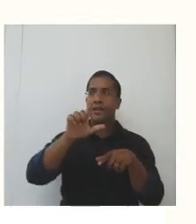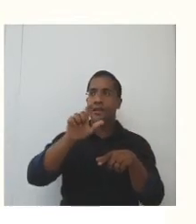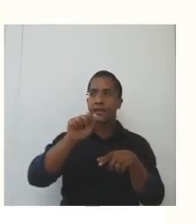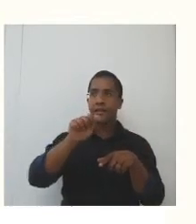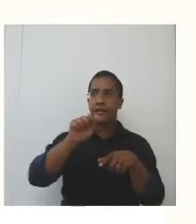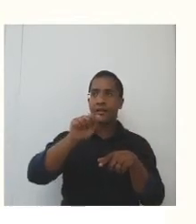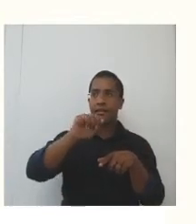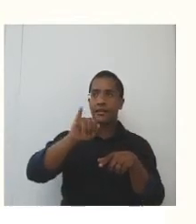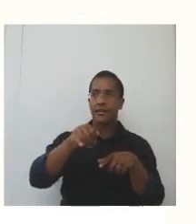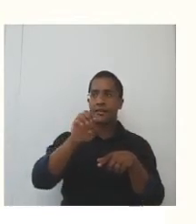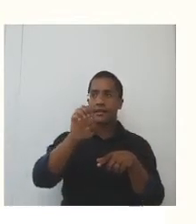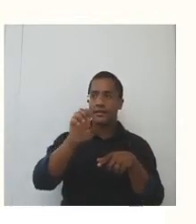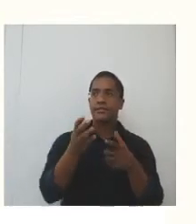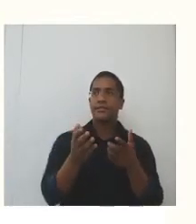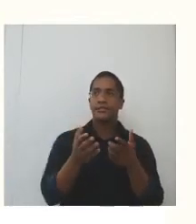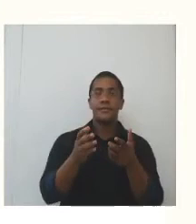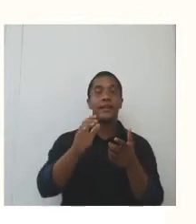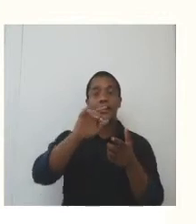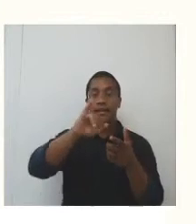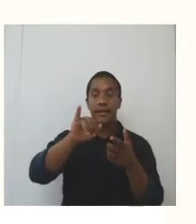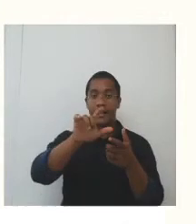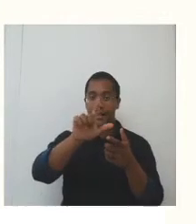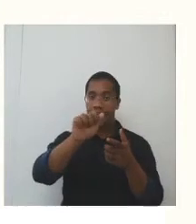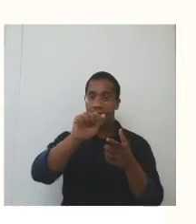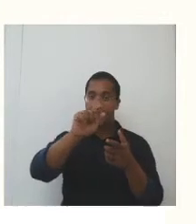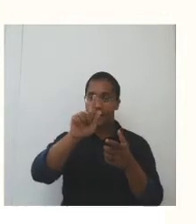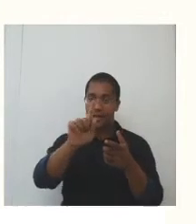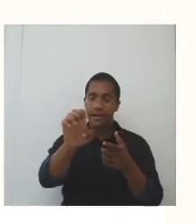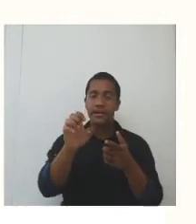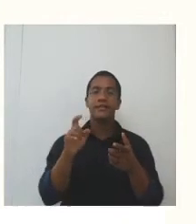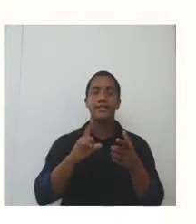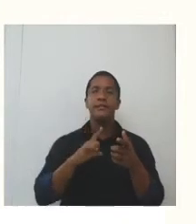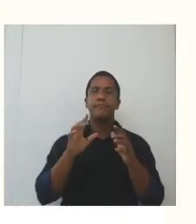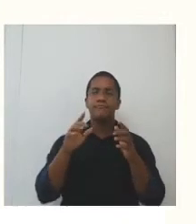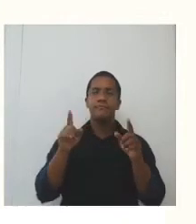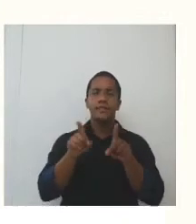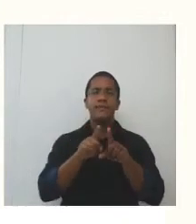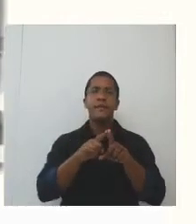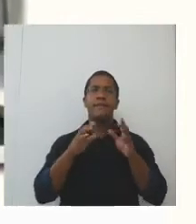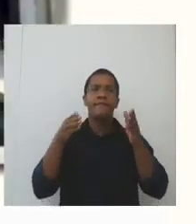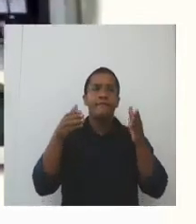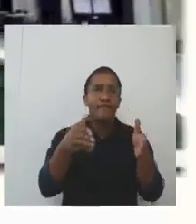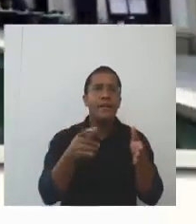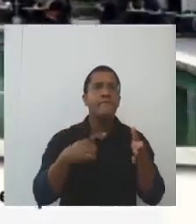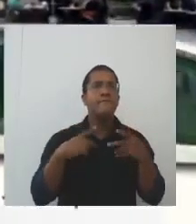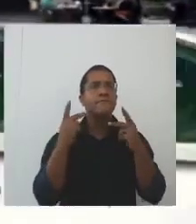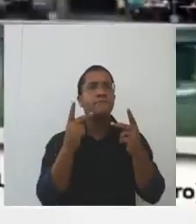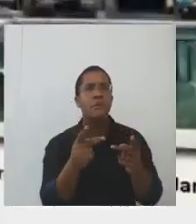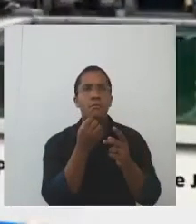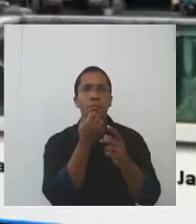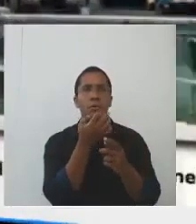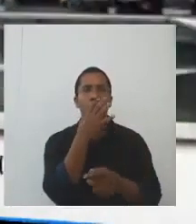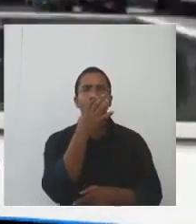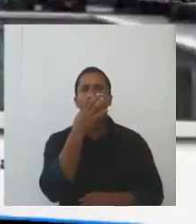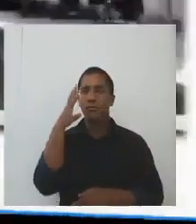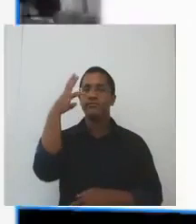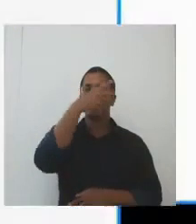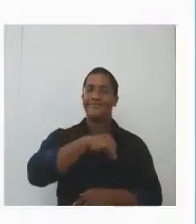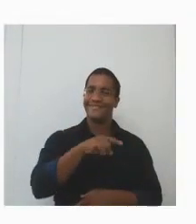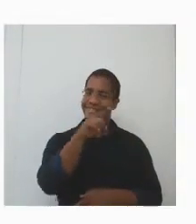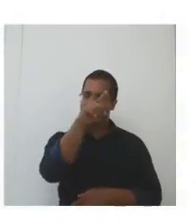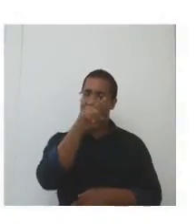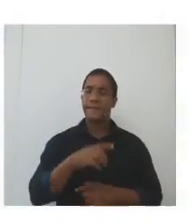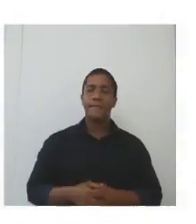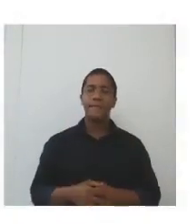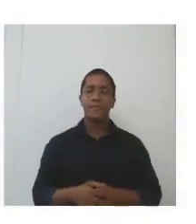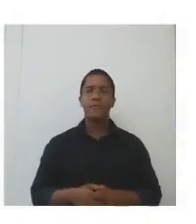coisa importante durante a presença da família real. Local bonito para você fazer uma visita. Agora vamos lá.